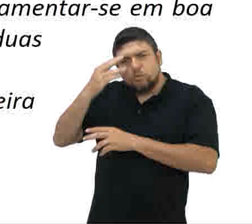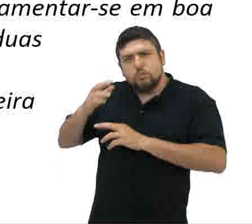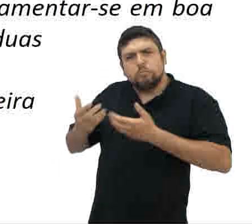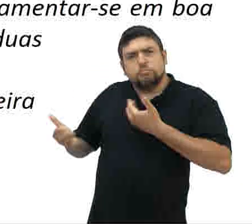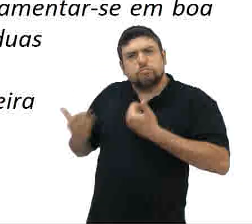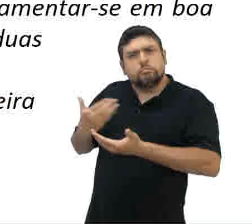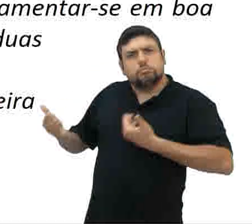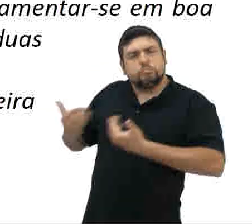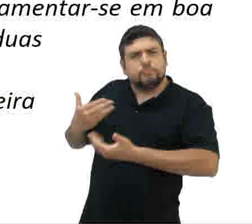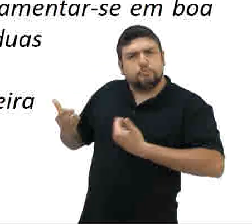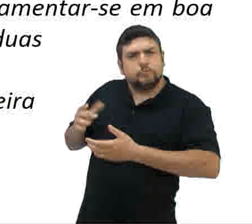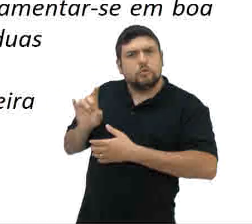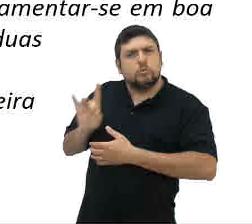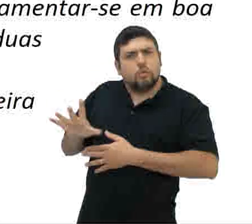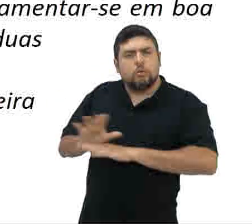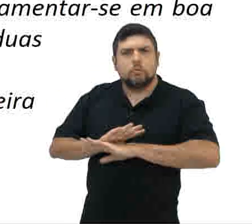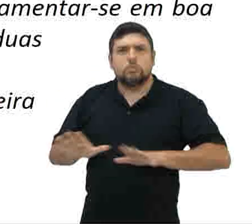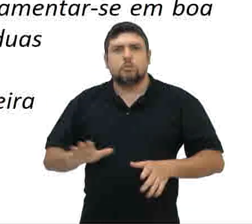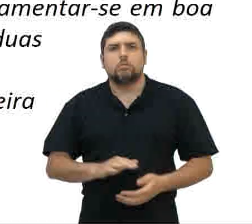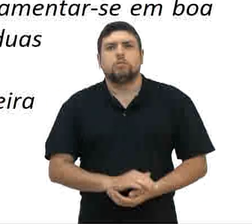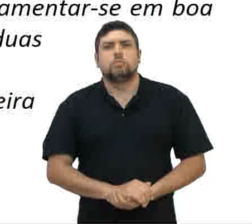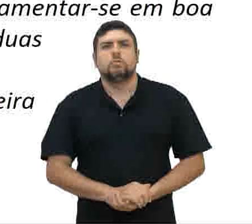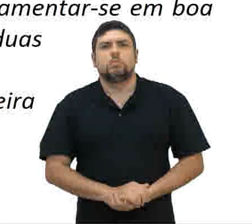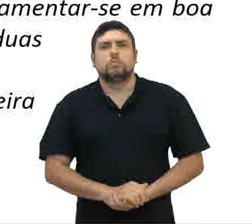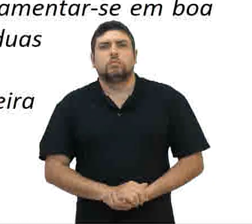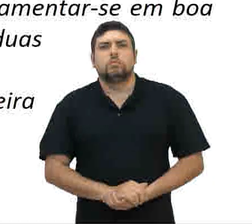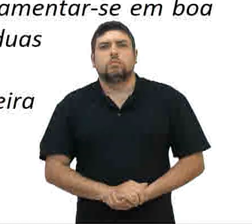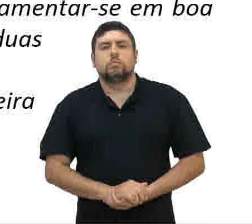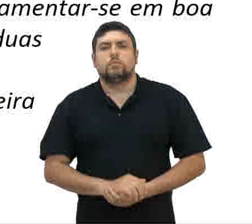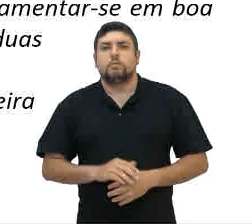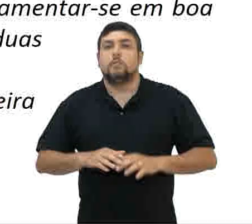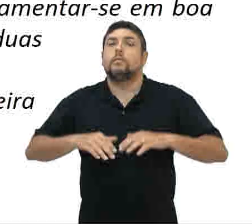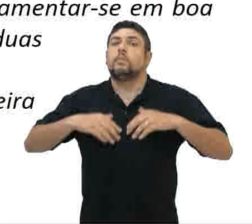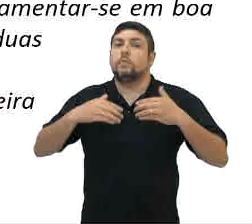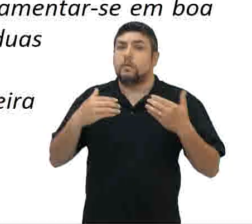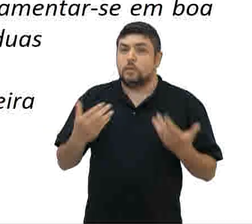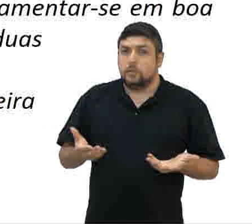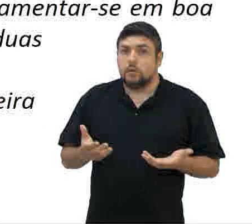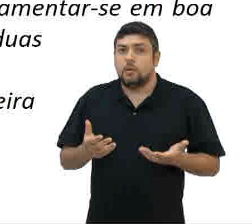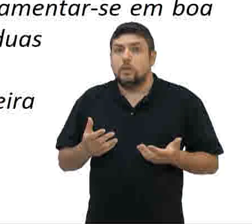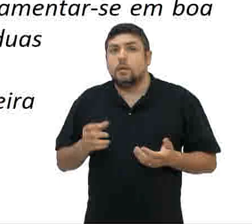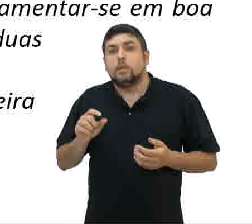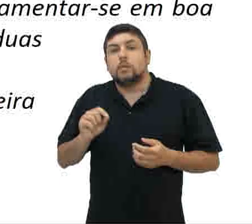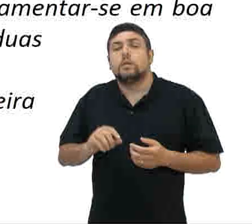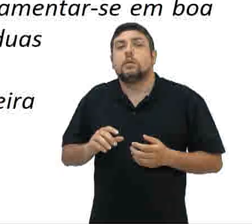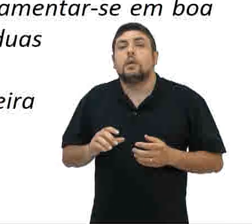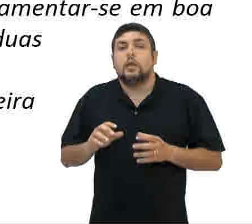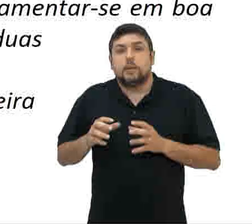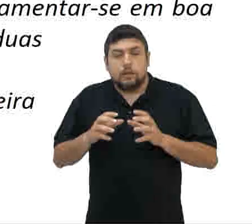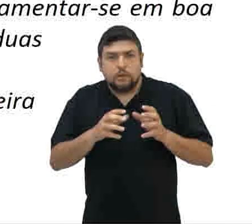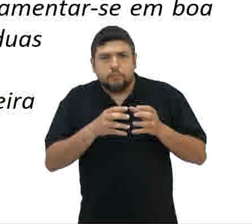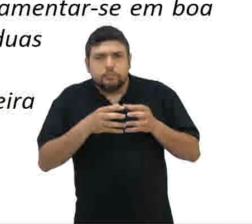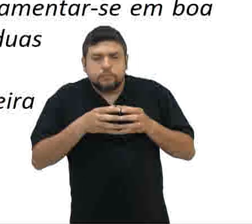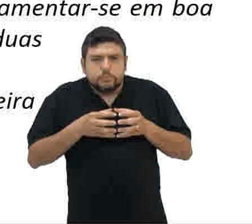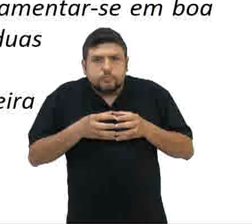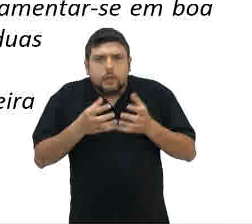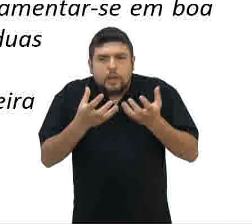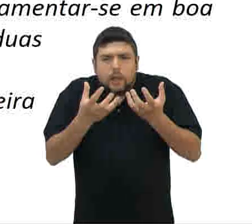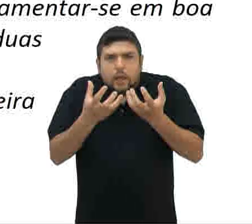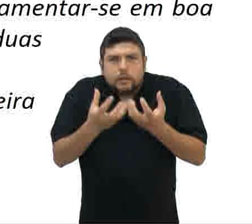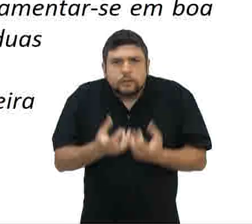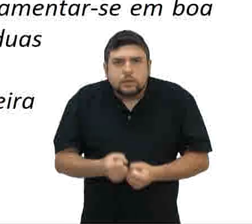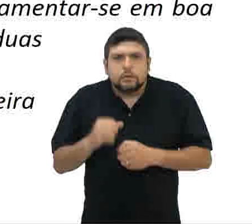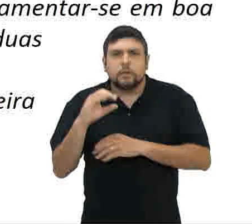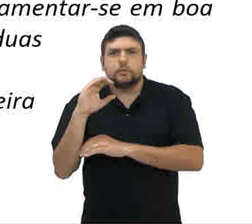com vocês, que disse isso. Aqueles que se entregam à prática sem ciência são como um navegador que embarca em um